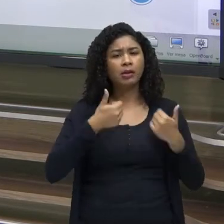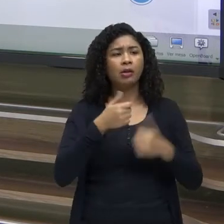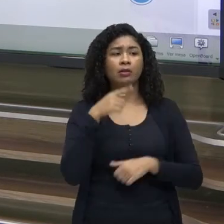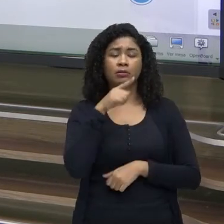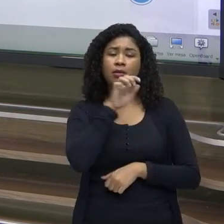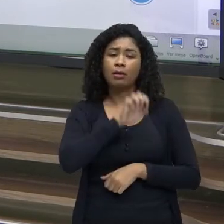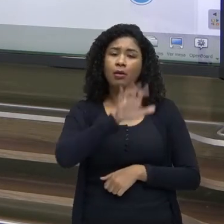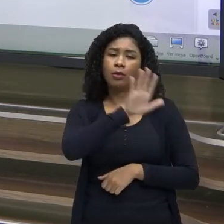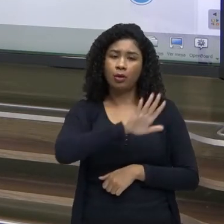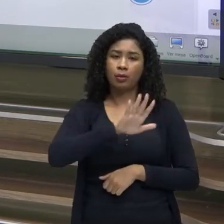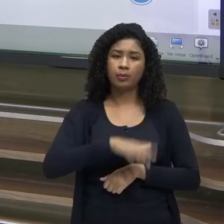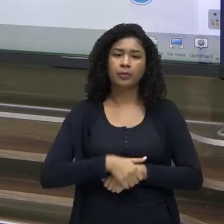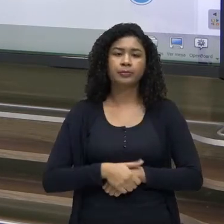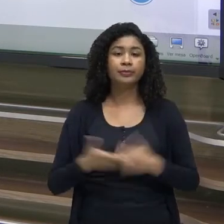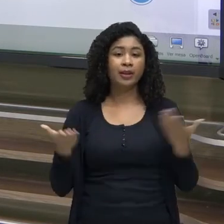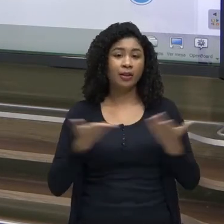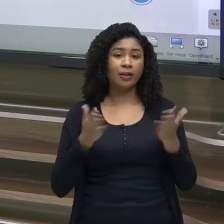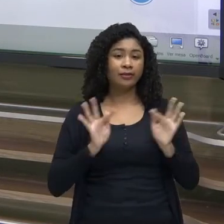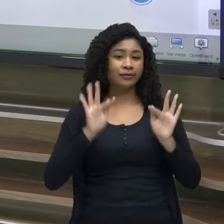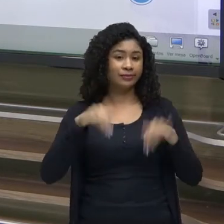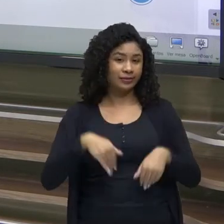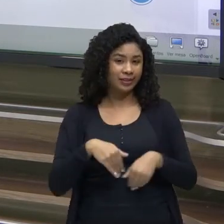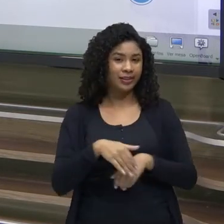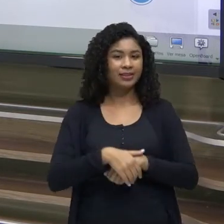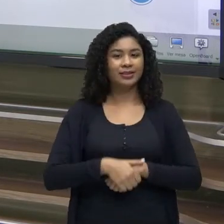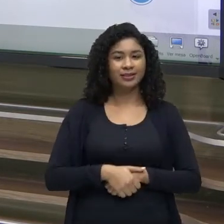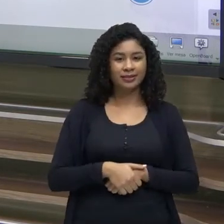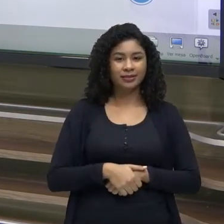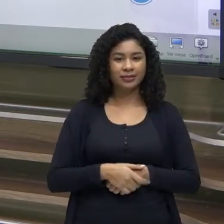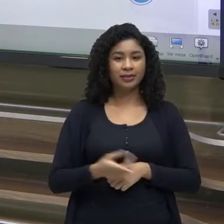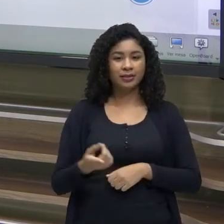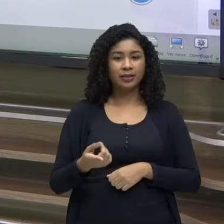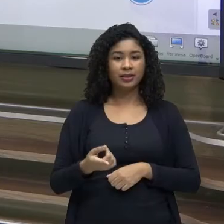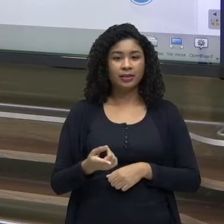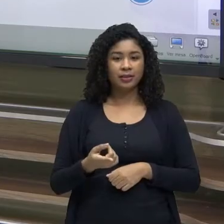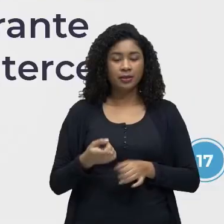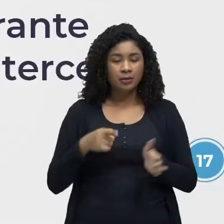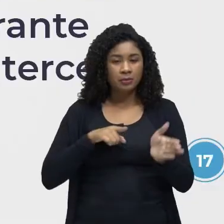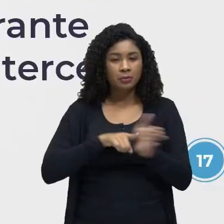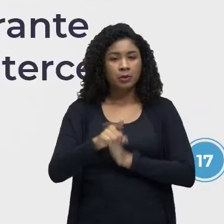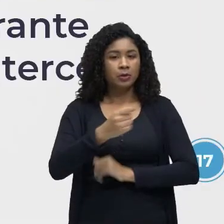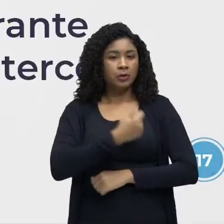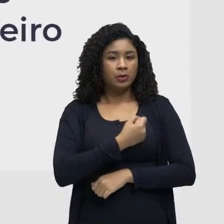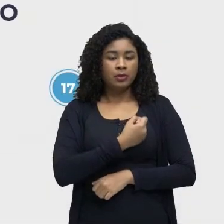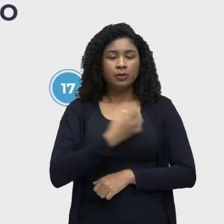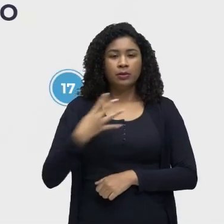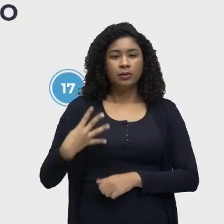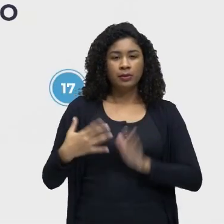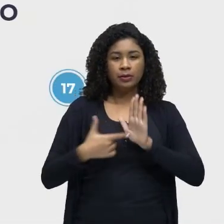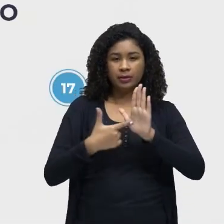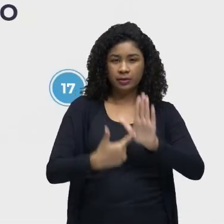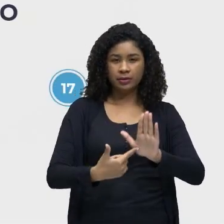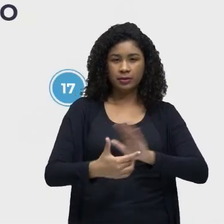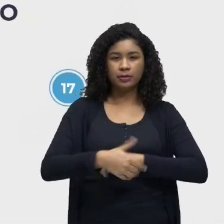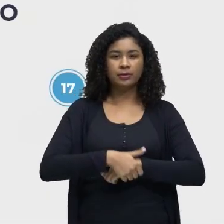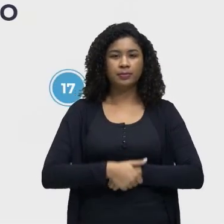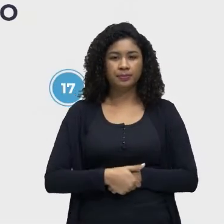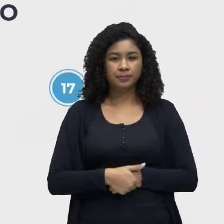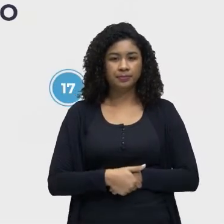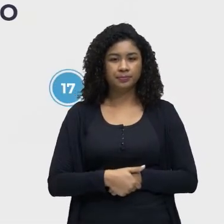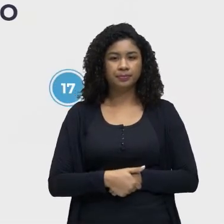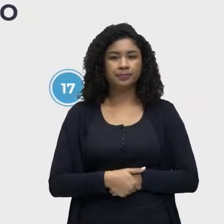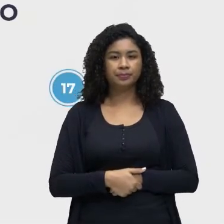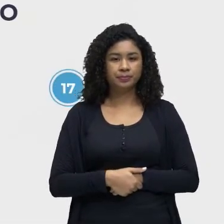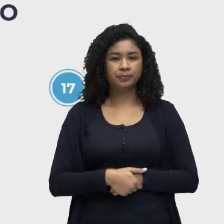na Europa. Encerramos, então, o comentário sobre a questão 3 e vamos iniciar a questão número 4. A questão número 4 traz para a gente